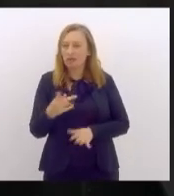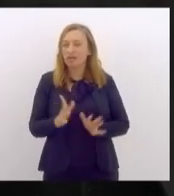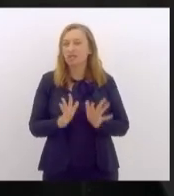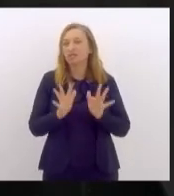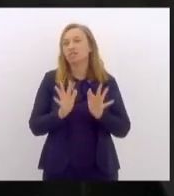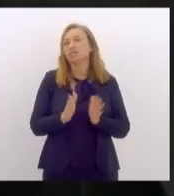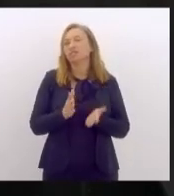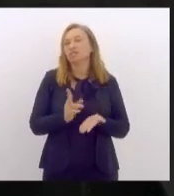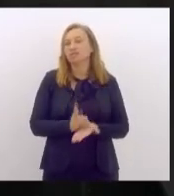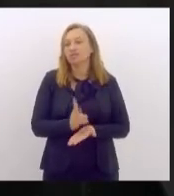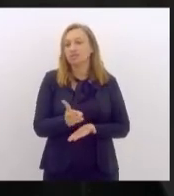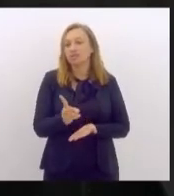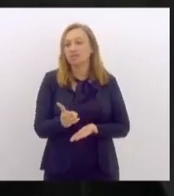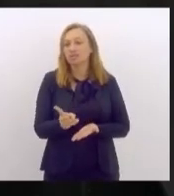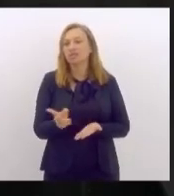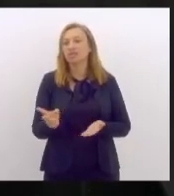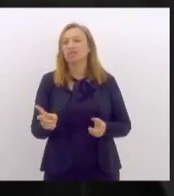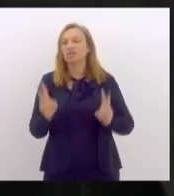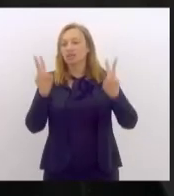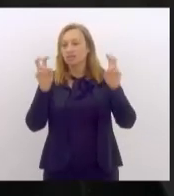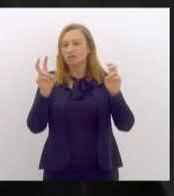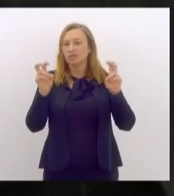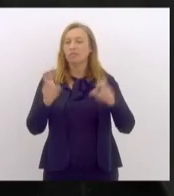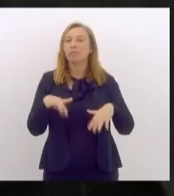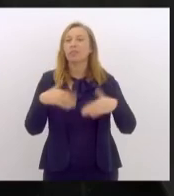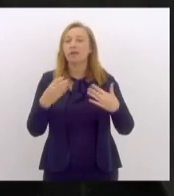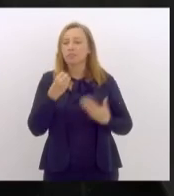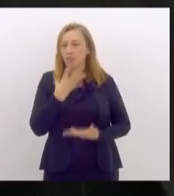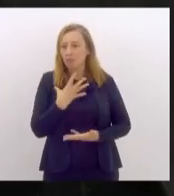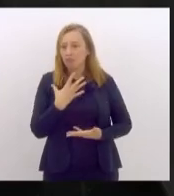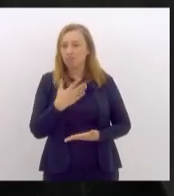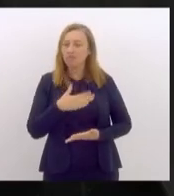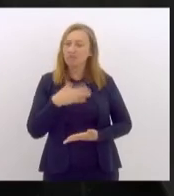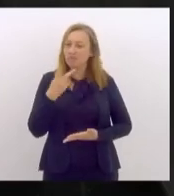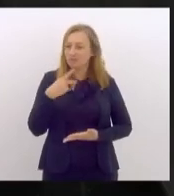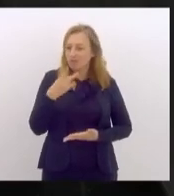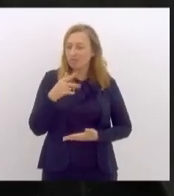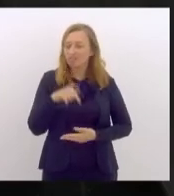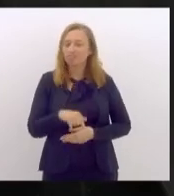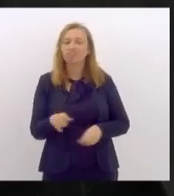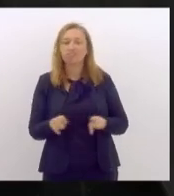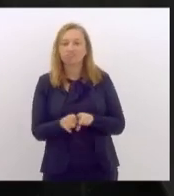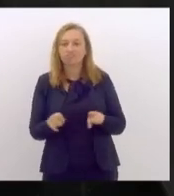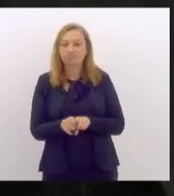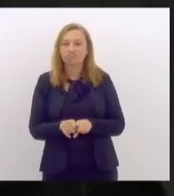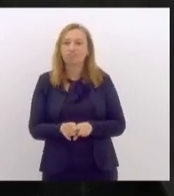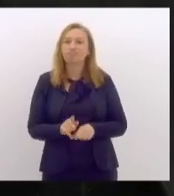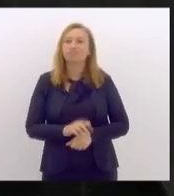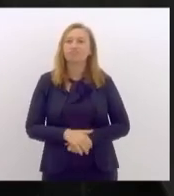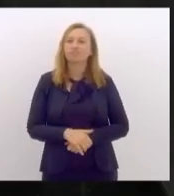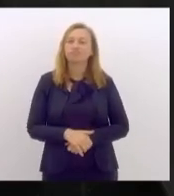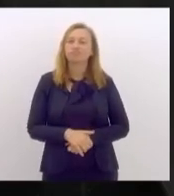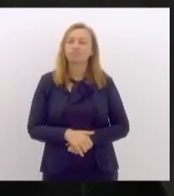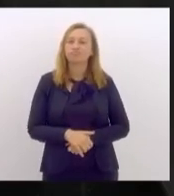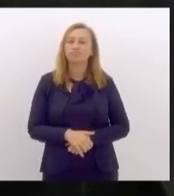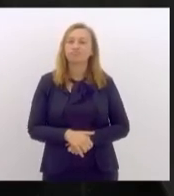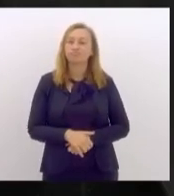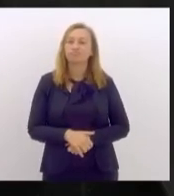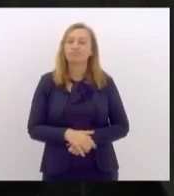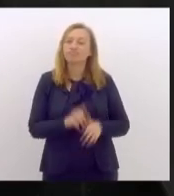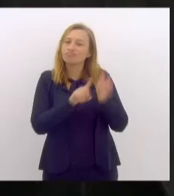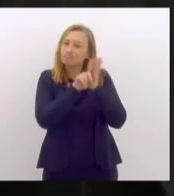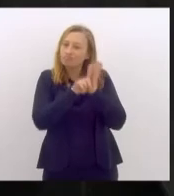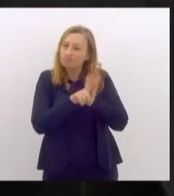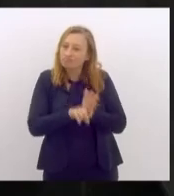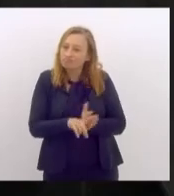final que se seguiram trouxeram o tema e bom a minha fala que também trará elementos de análise